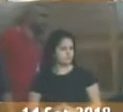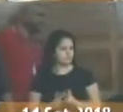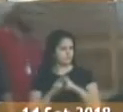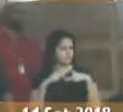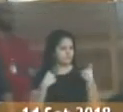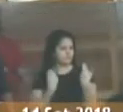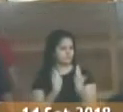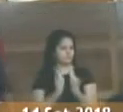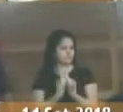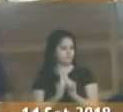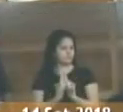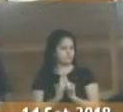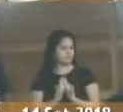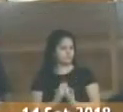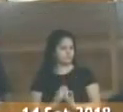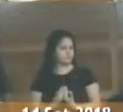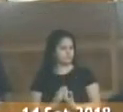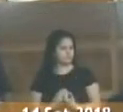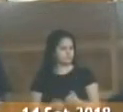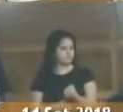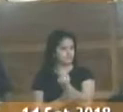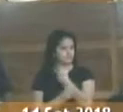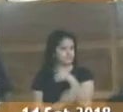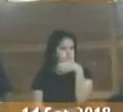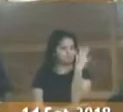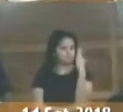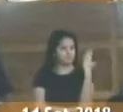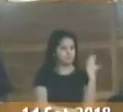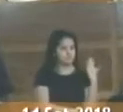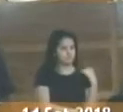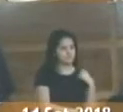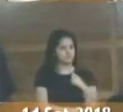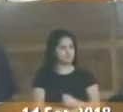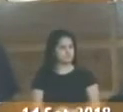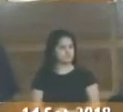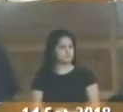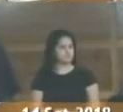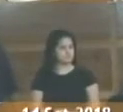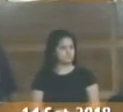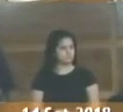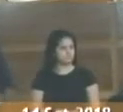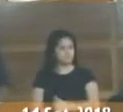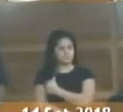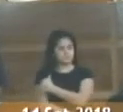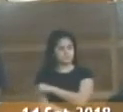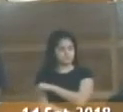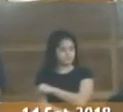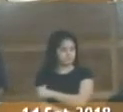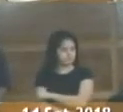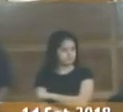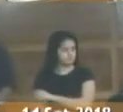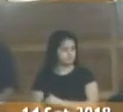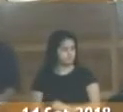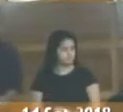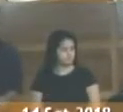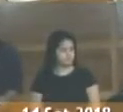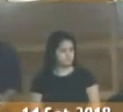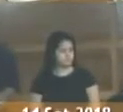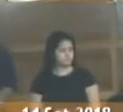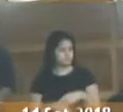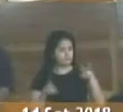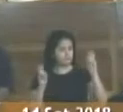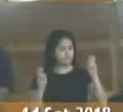audiência pública da Comissão de Defesa do Meio Ambiente do Estado, da Assembleia Legislativa do Estado do Rio de Janeiro, com o